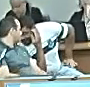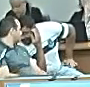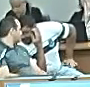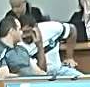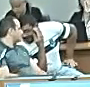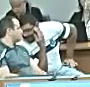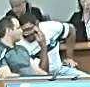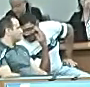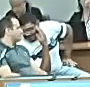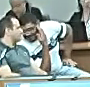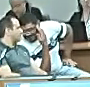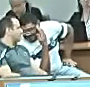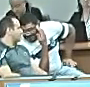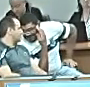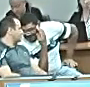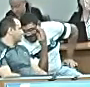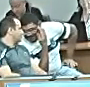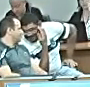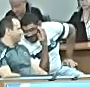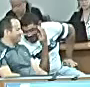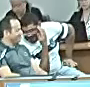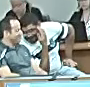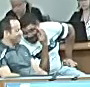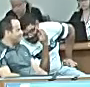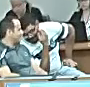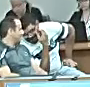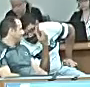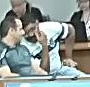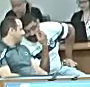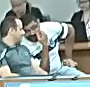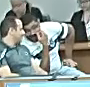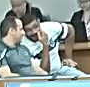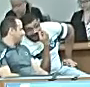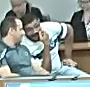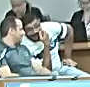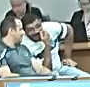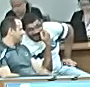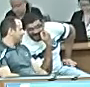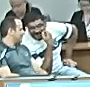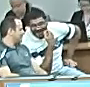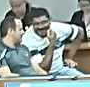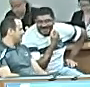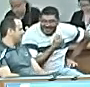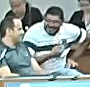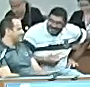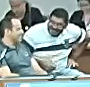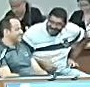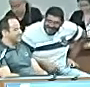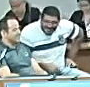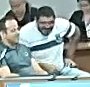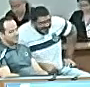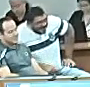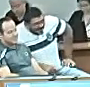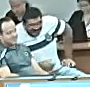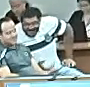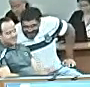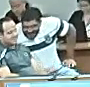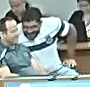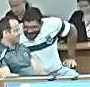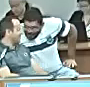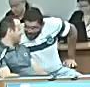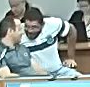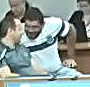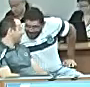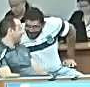com o sindicato não é tanto dos agentes quanto os administrativos quando o sócio educativo para que possa ter esse momento